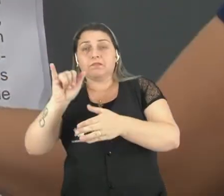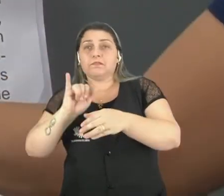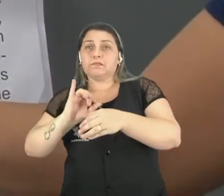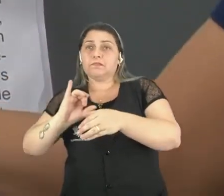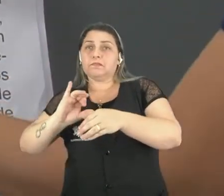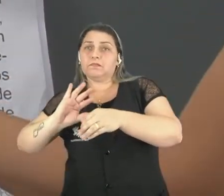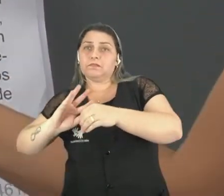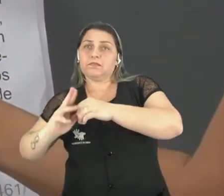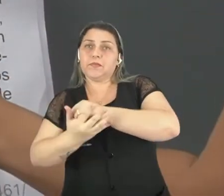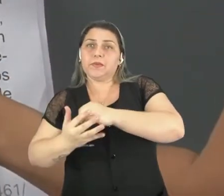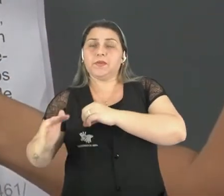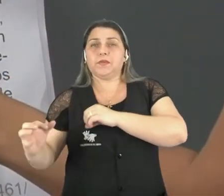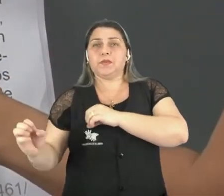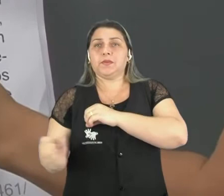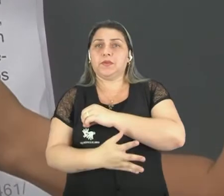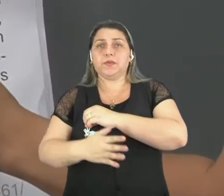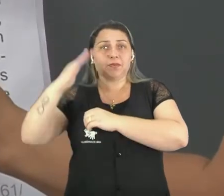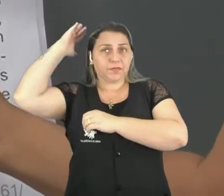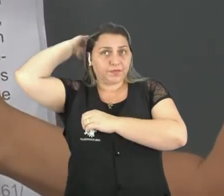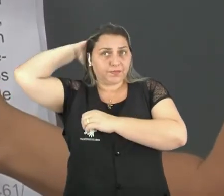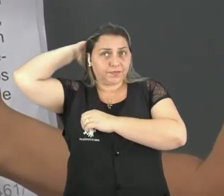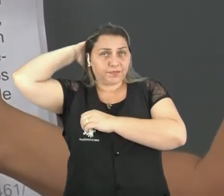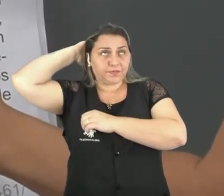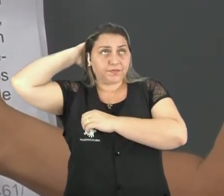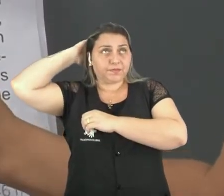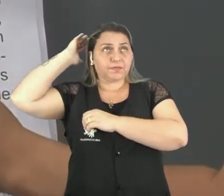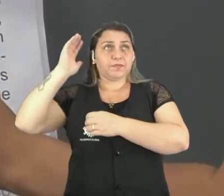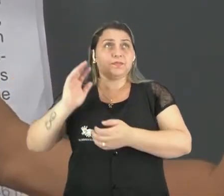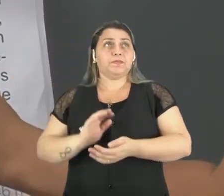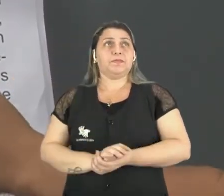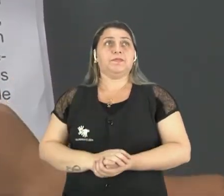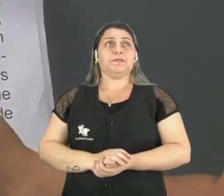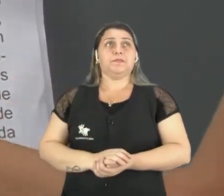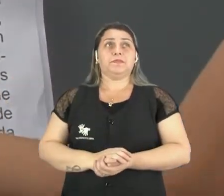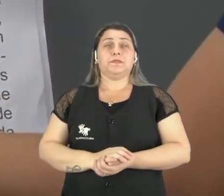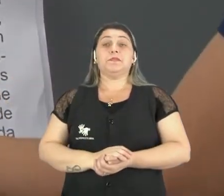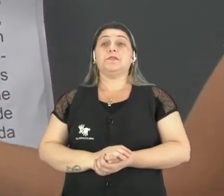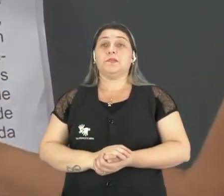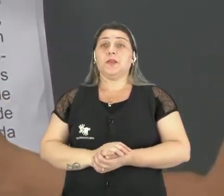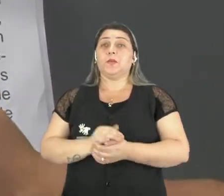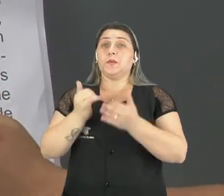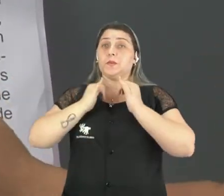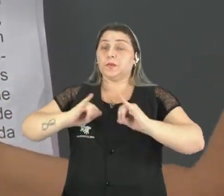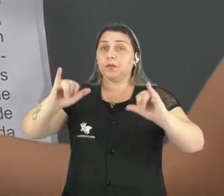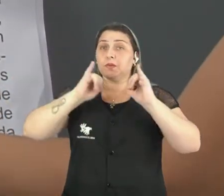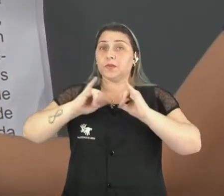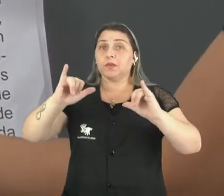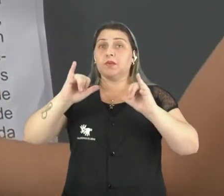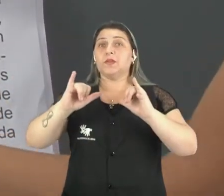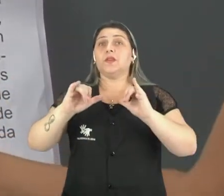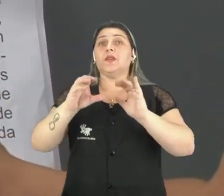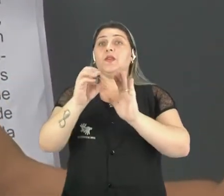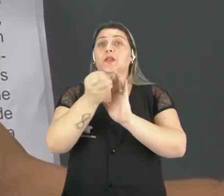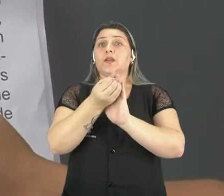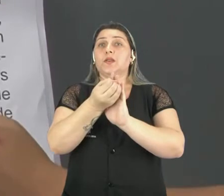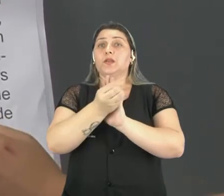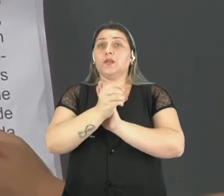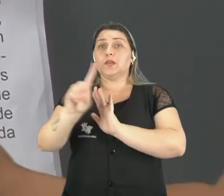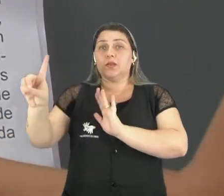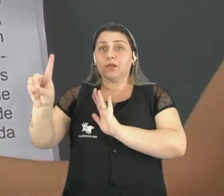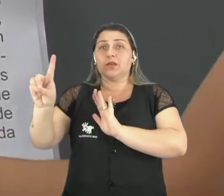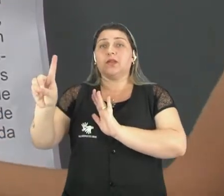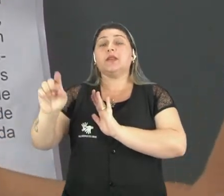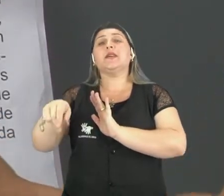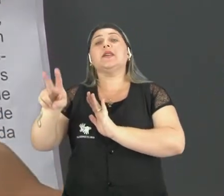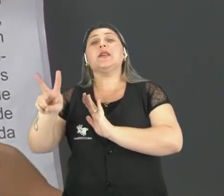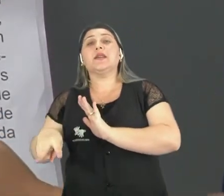novo coronavírus no Pará. Olha, entre aspas, estamos publicando em Diário Oficial Extraordinário nesse momento, que